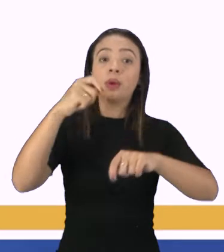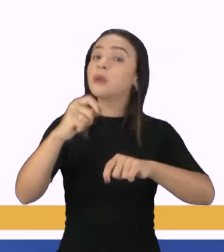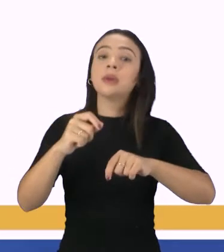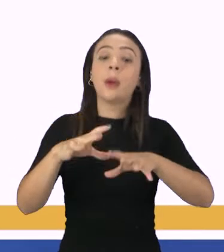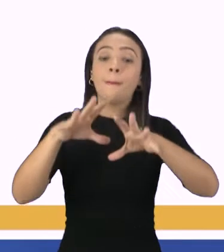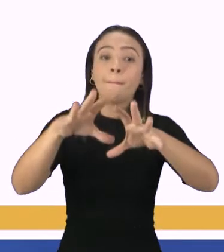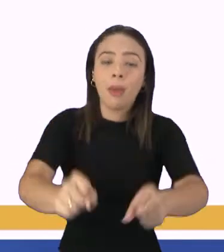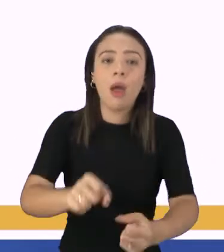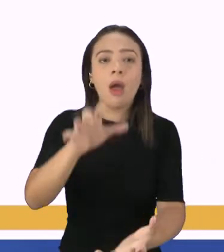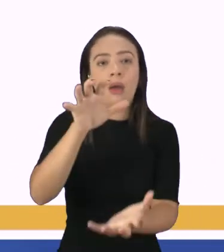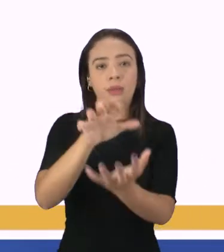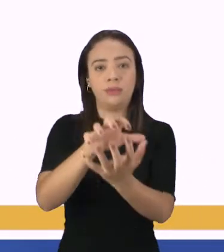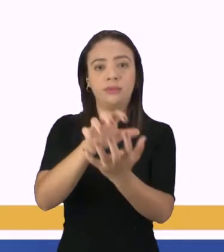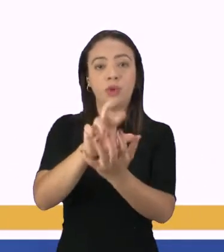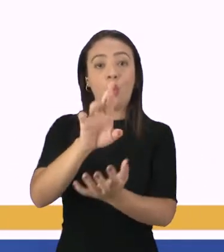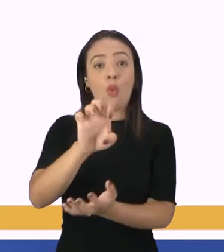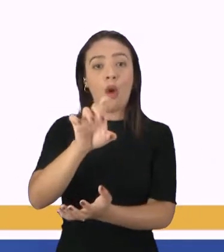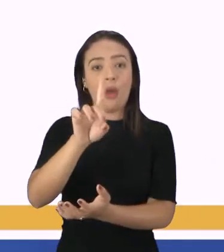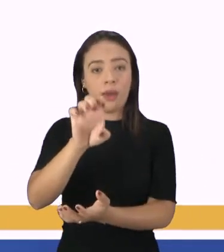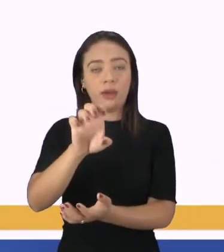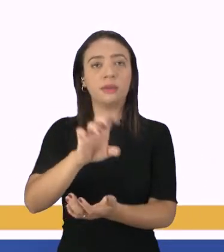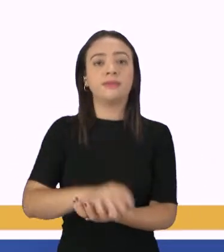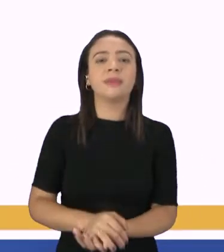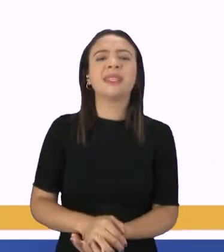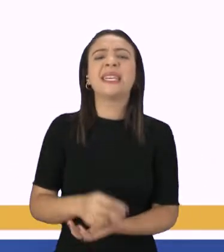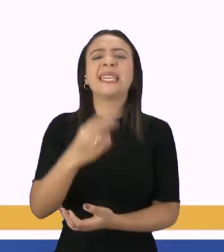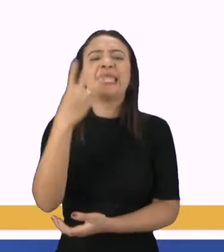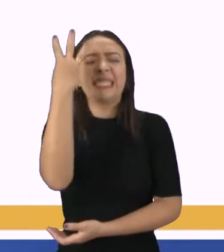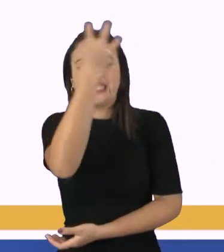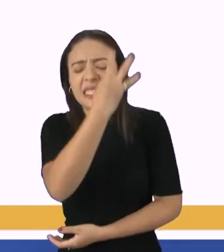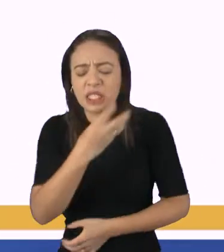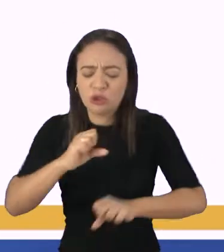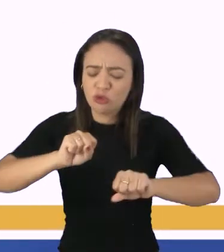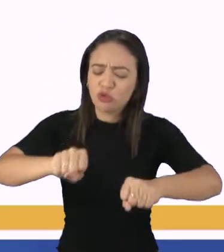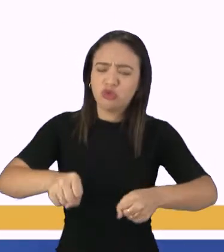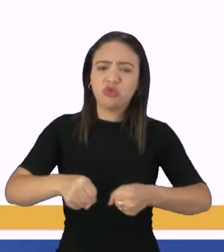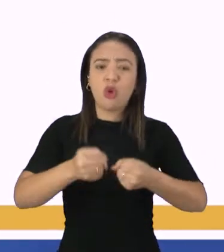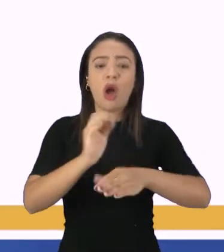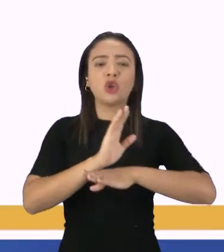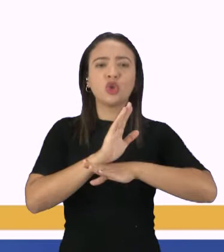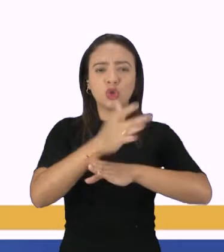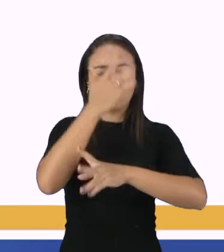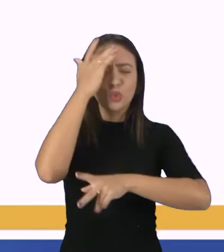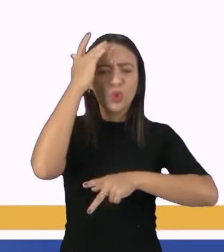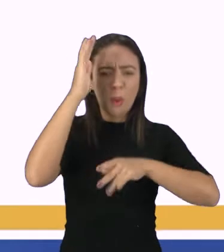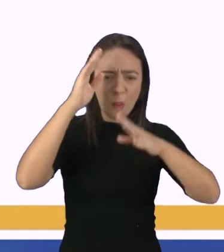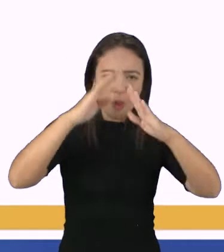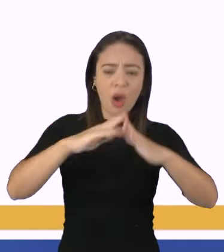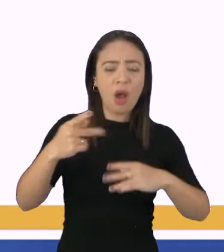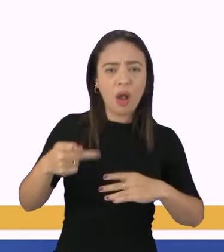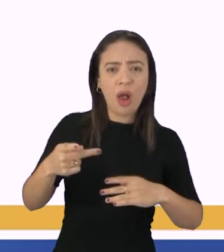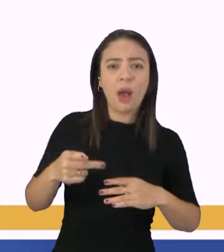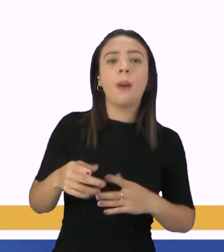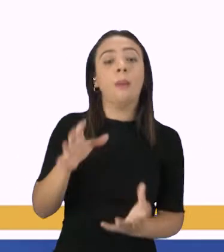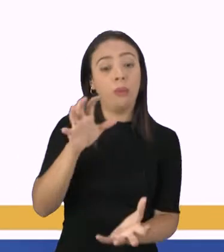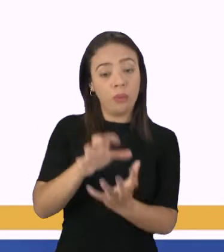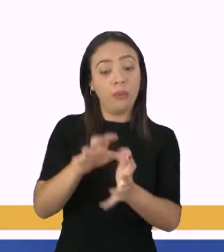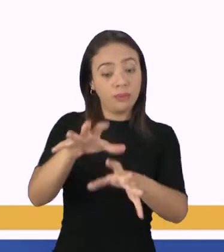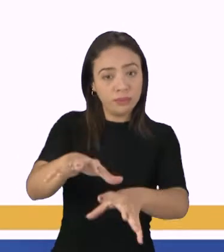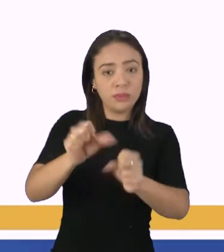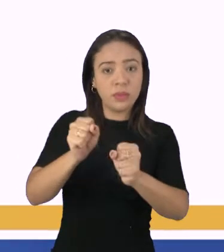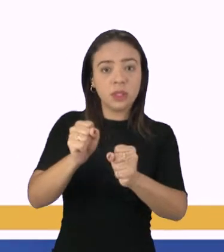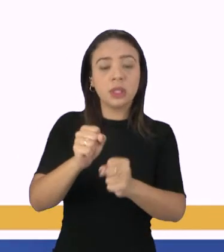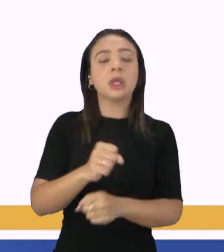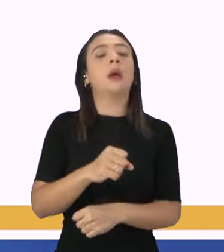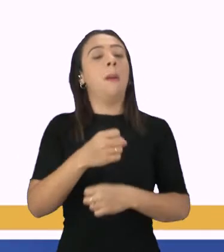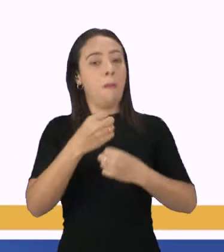de captura. Após quase 3 horas de trabalho e a ajuda dos moradores, o jacaré foi capturado sem